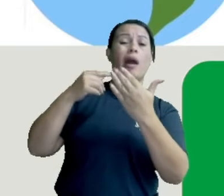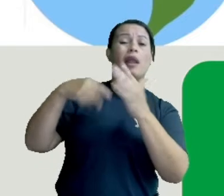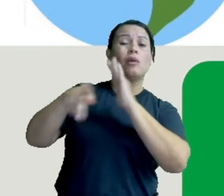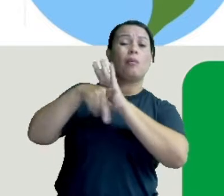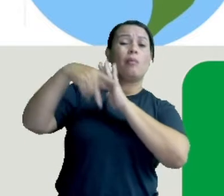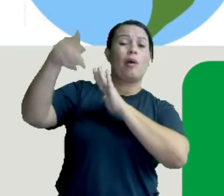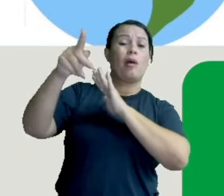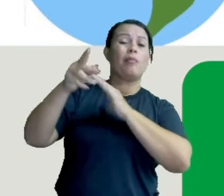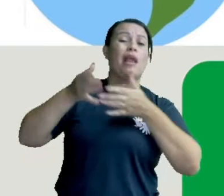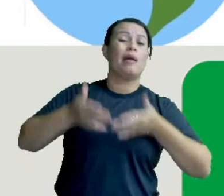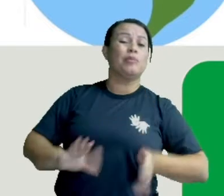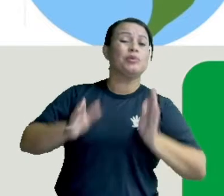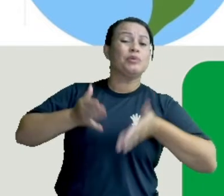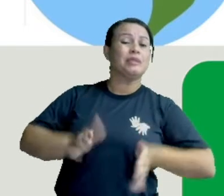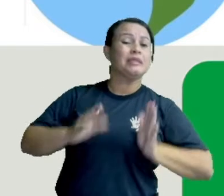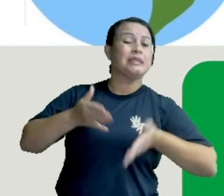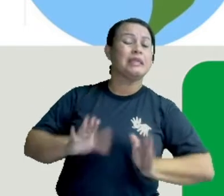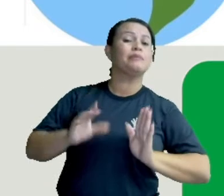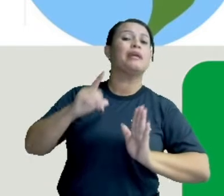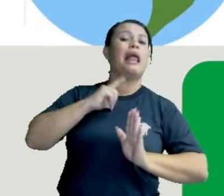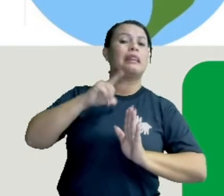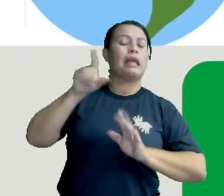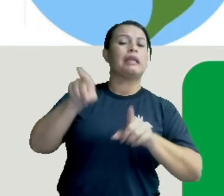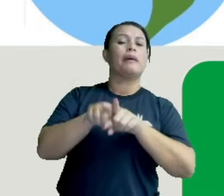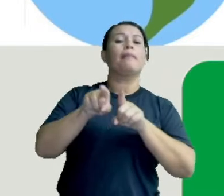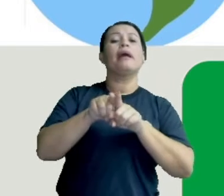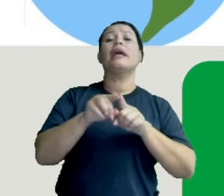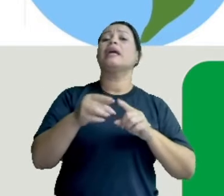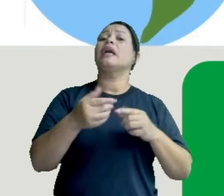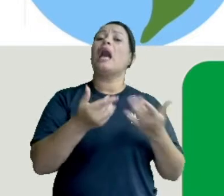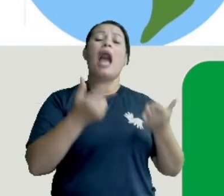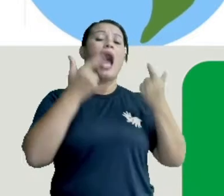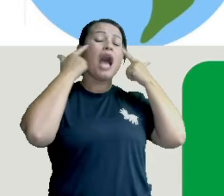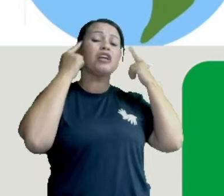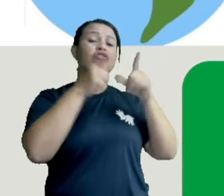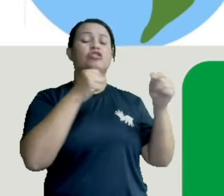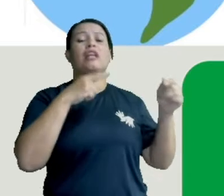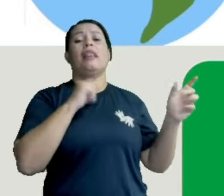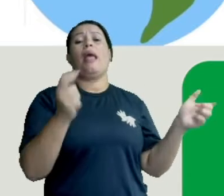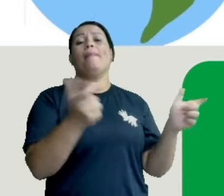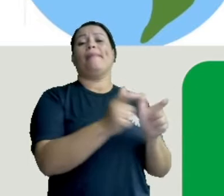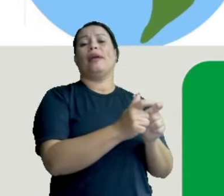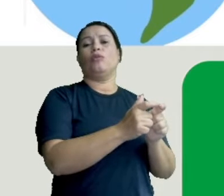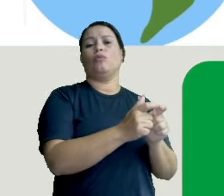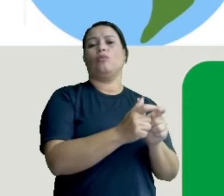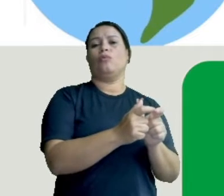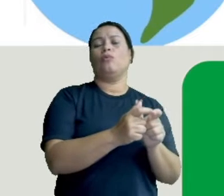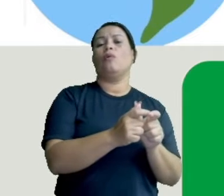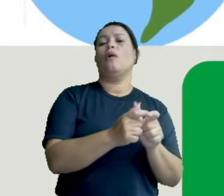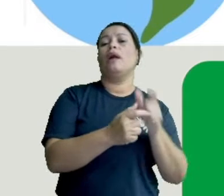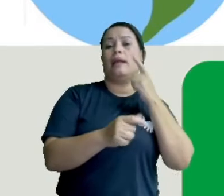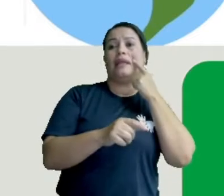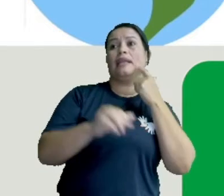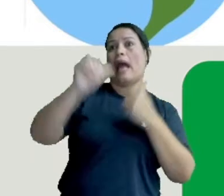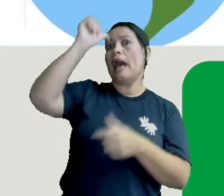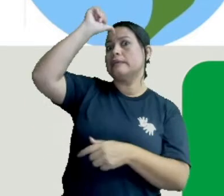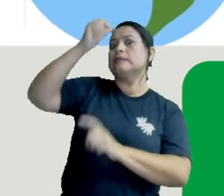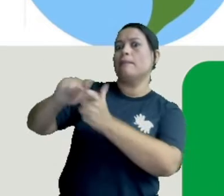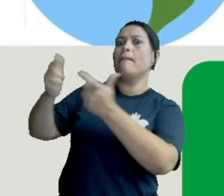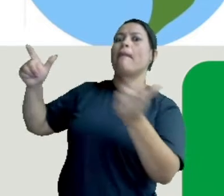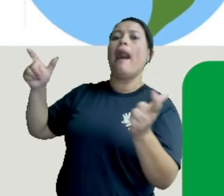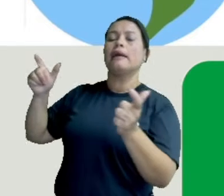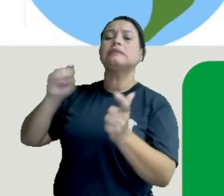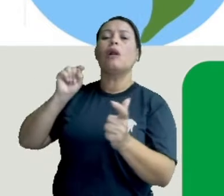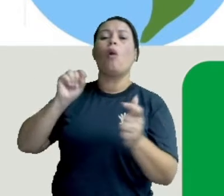da população dos dois países, a China tem um crescimento populacional atualmente menor do que o crescimento populacional indiano. Então,